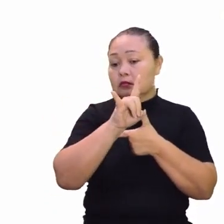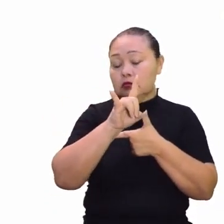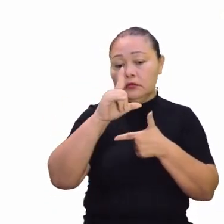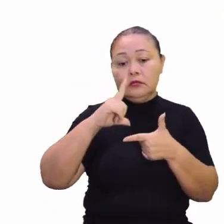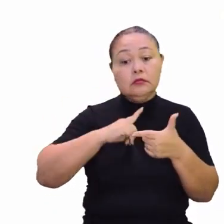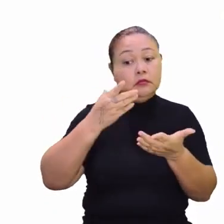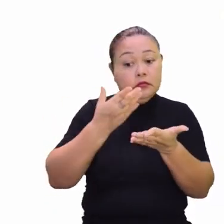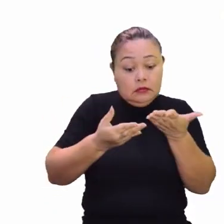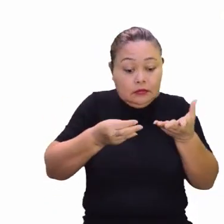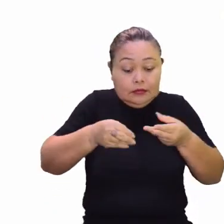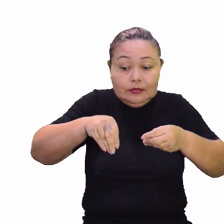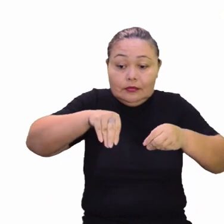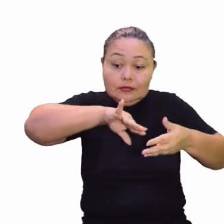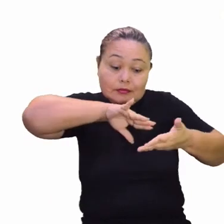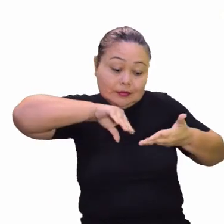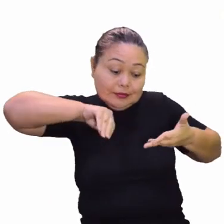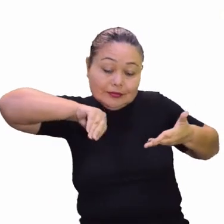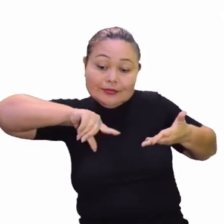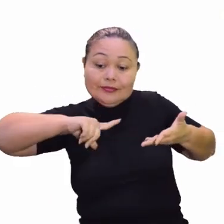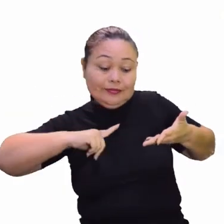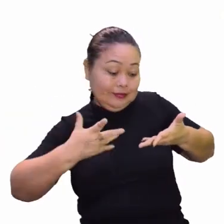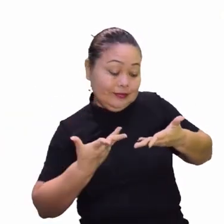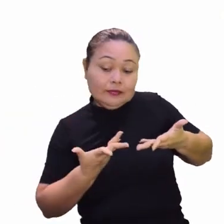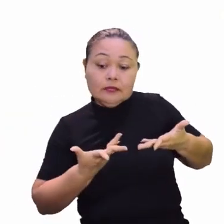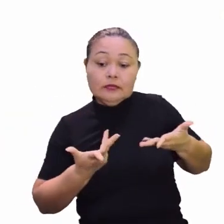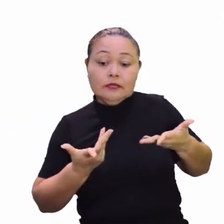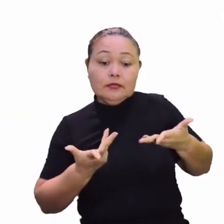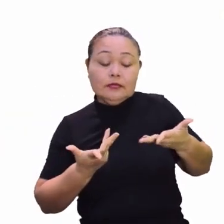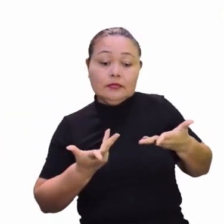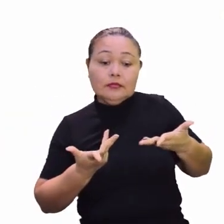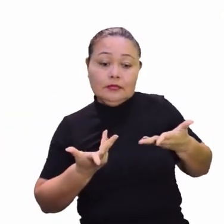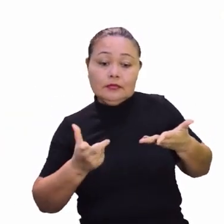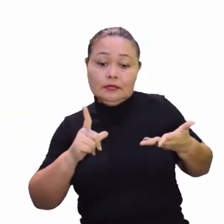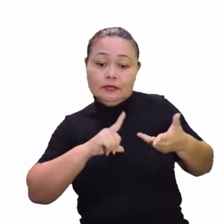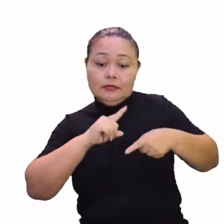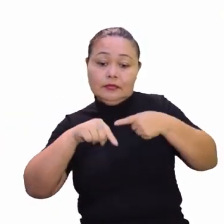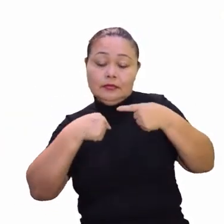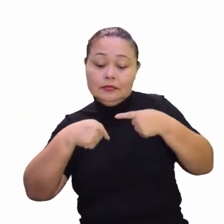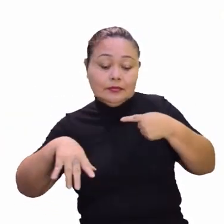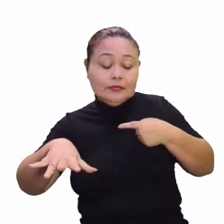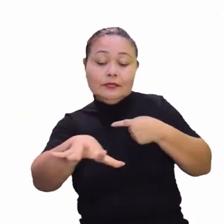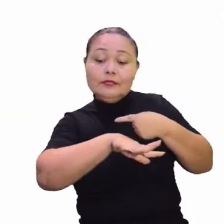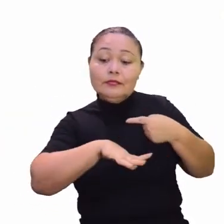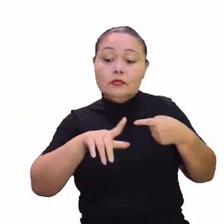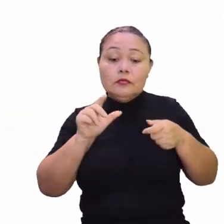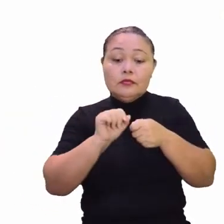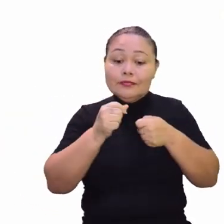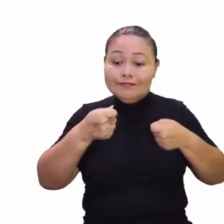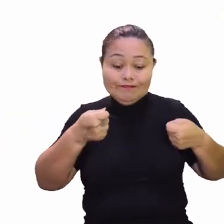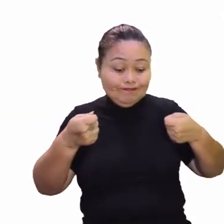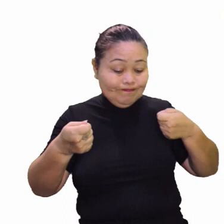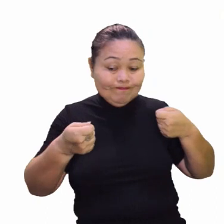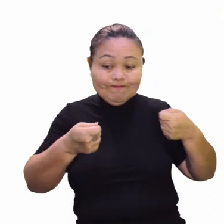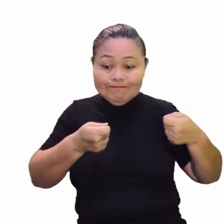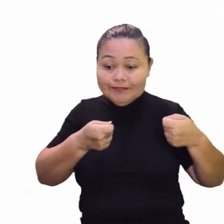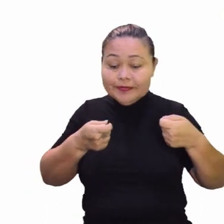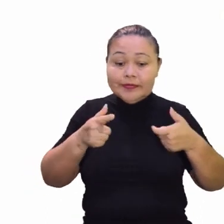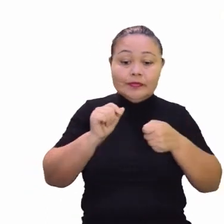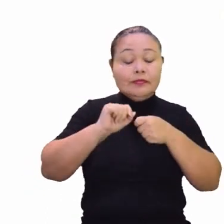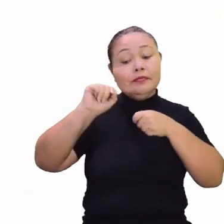bolivianos estavam perdendo, obviamente, se tornaria uma região de litígio. Exato. E